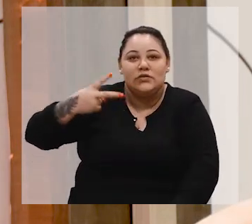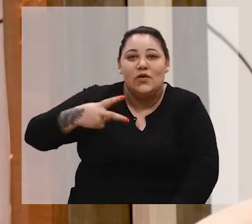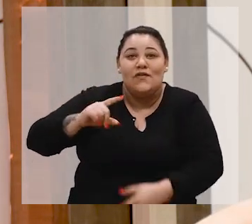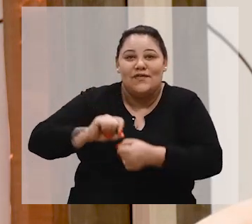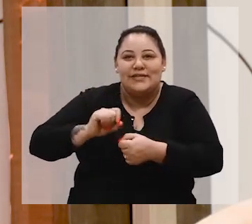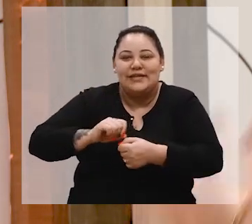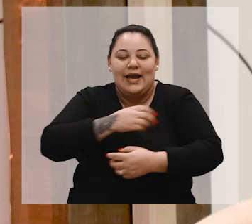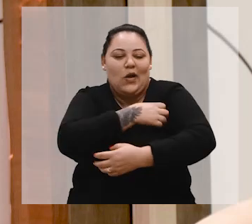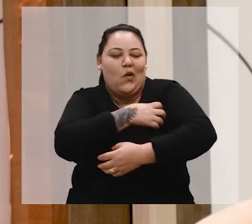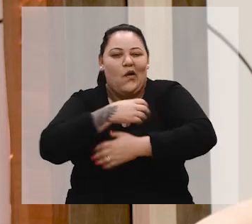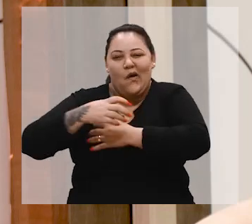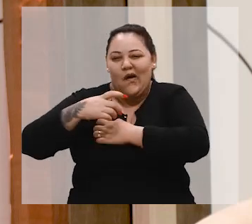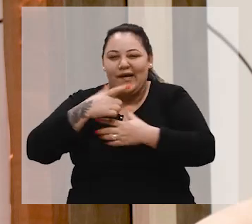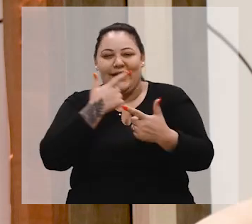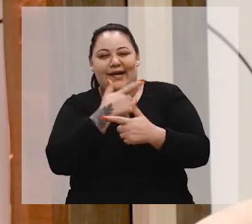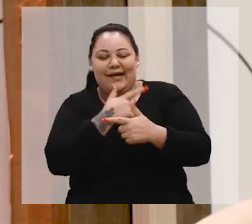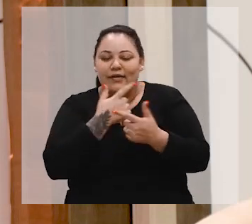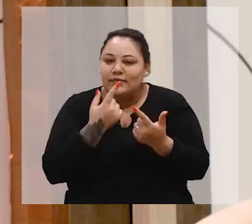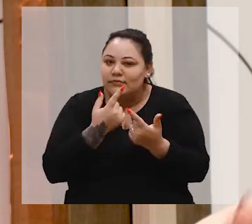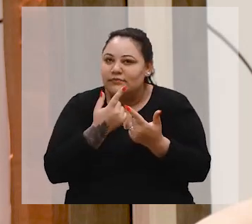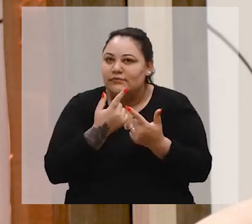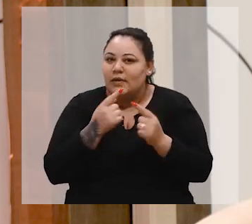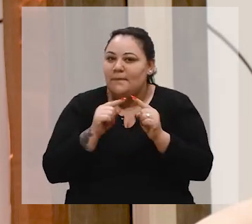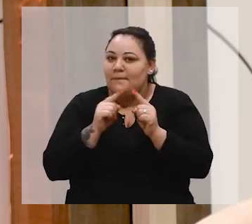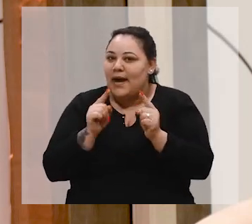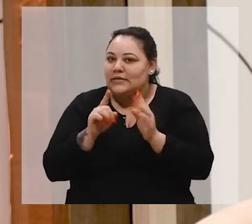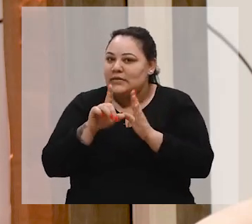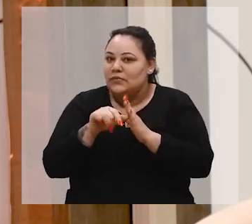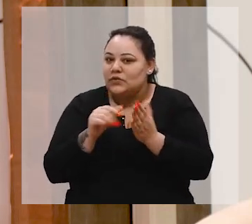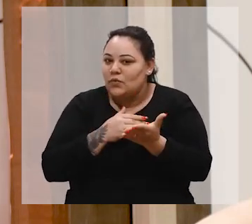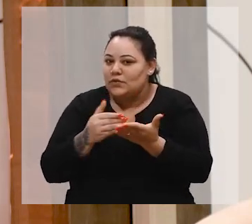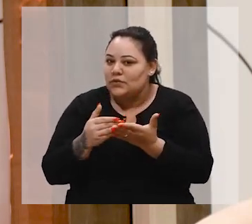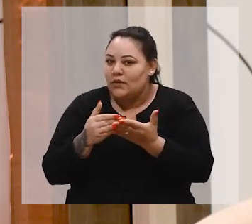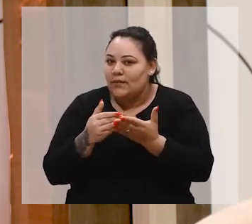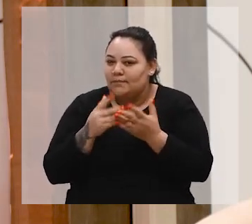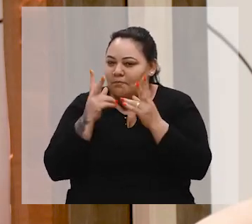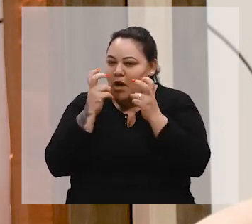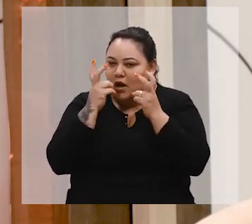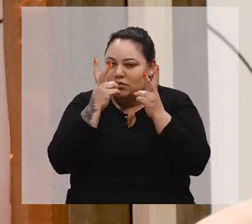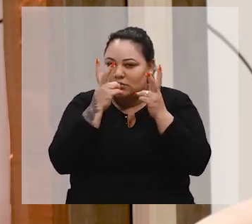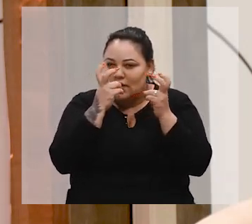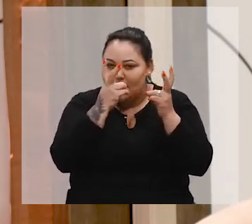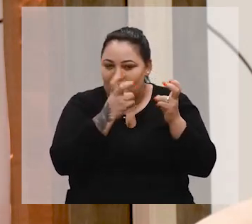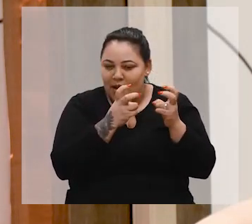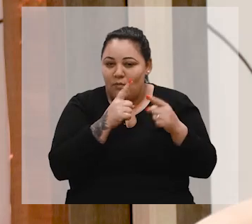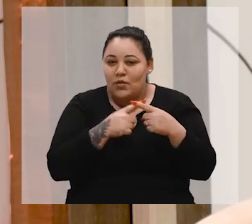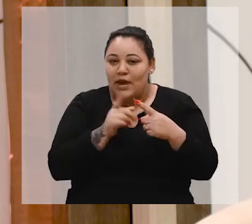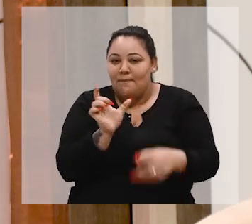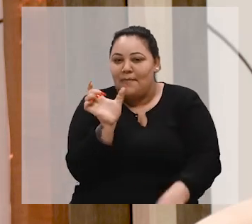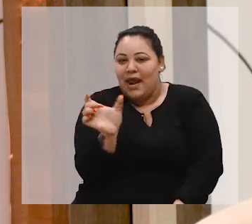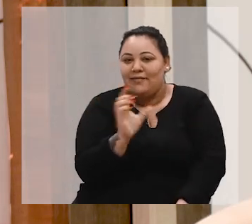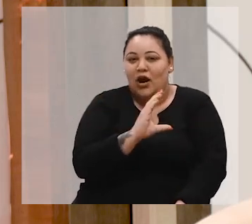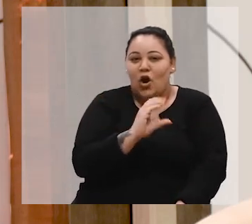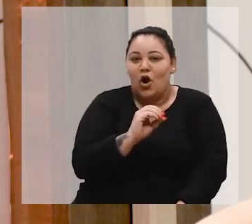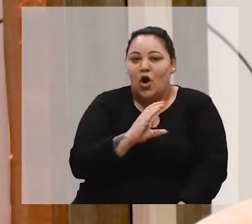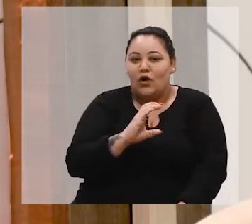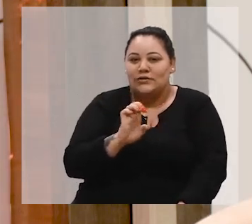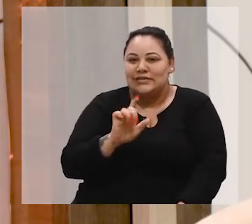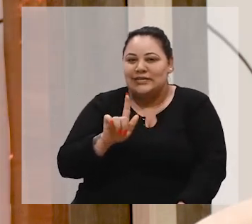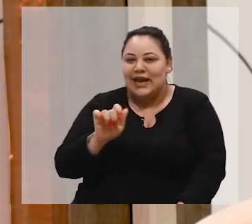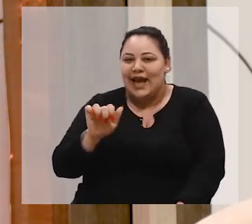claro, a situação de abuso ela veio por outras formas de denúncia. Mas a palavra cócegas